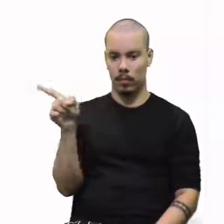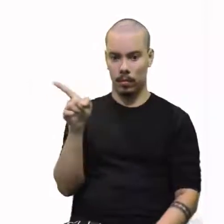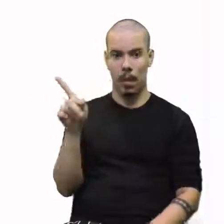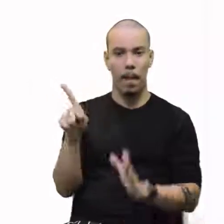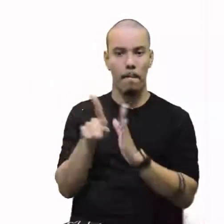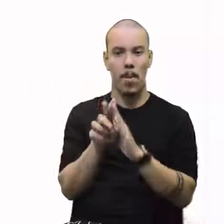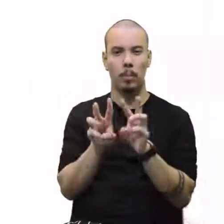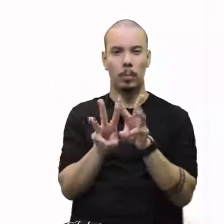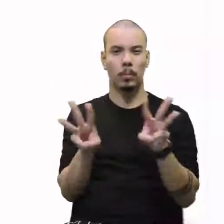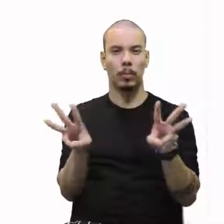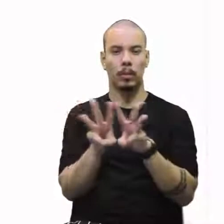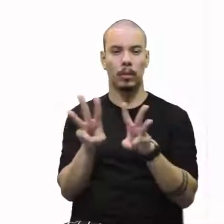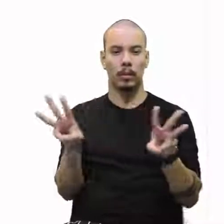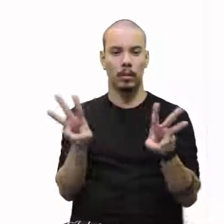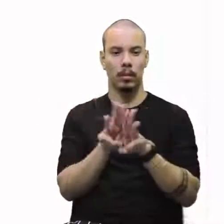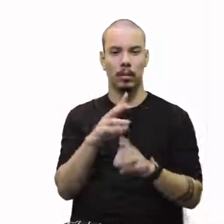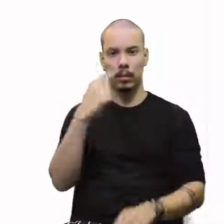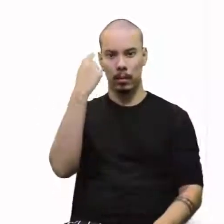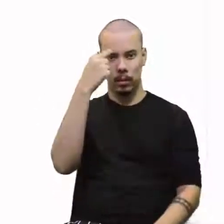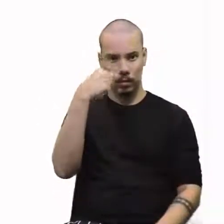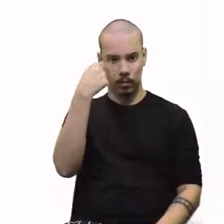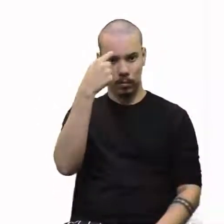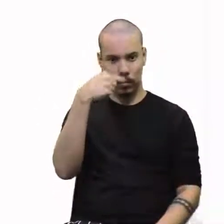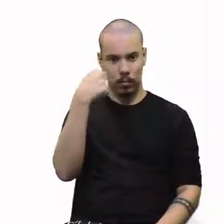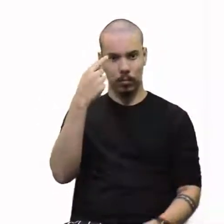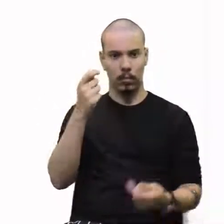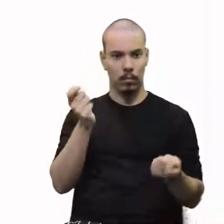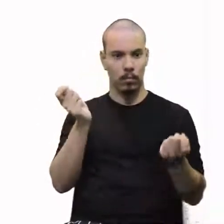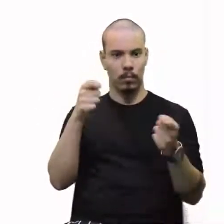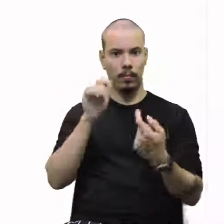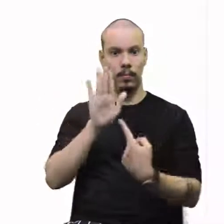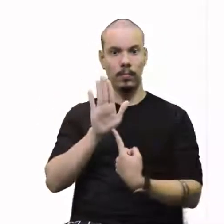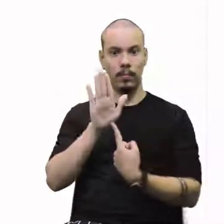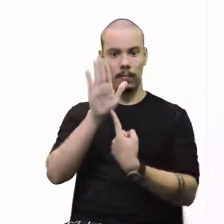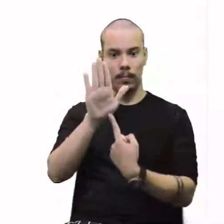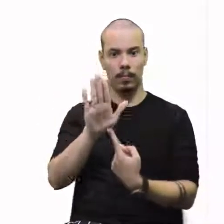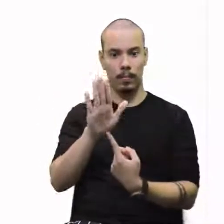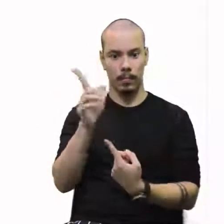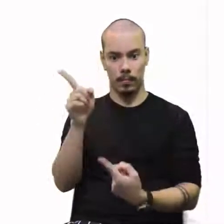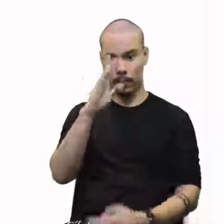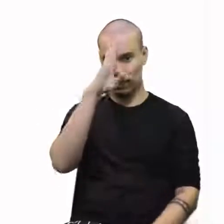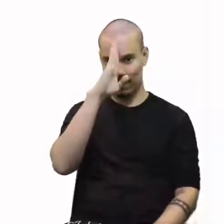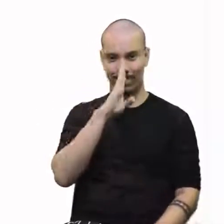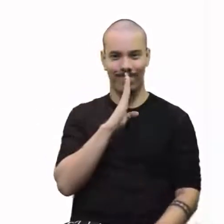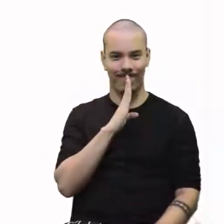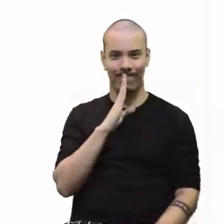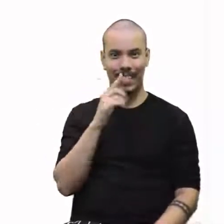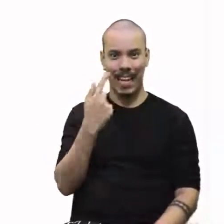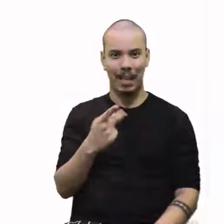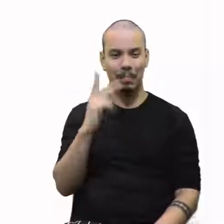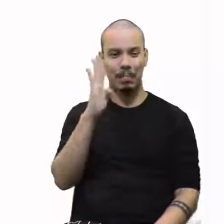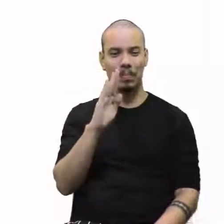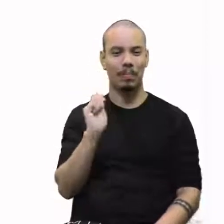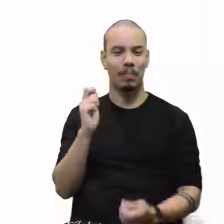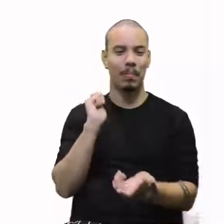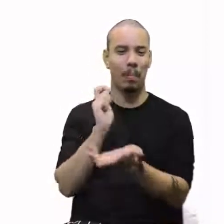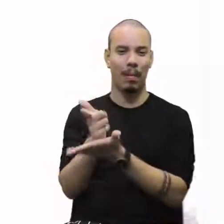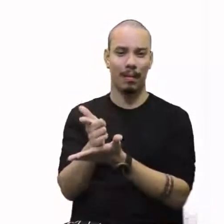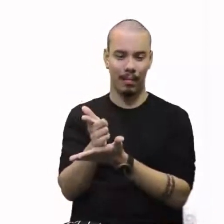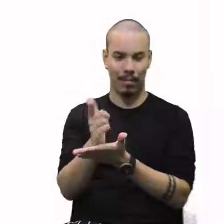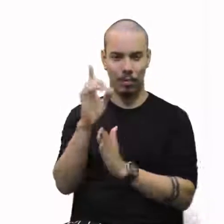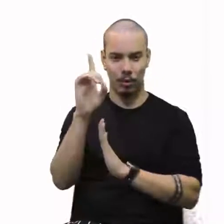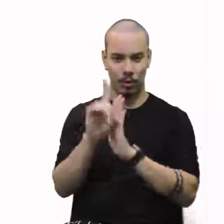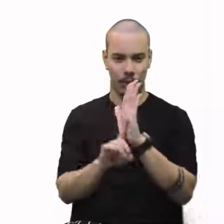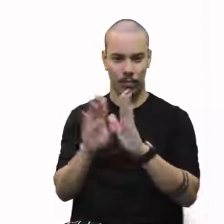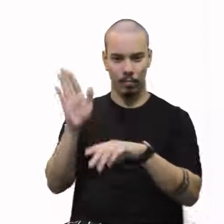de um site em espanhol, que a gente conseguiu um em brasileiro que pudesse usar a imagem gratuita, né? Isso. E